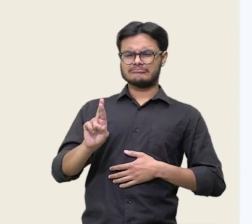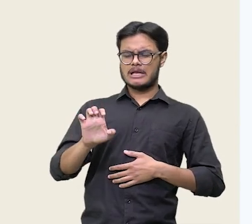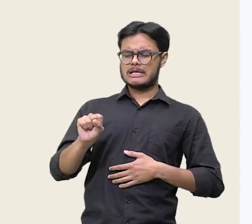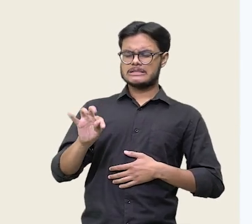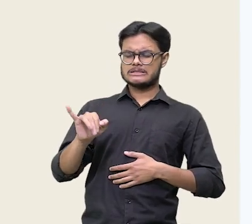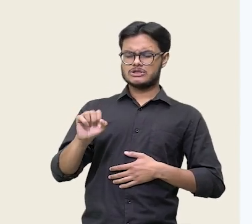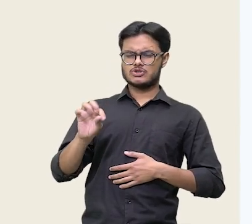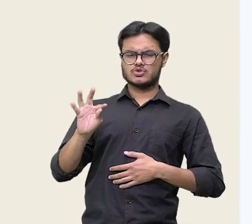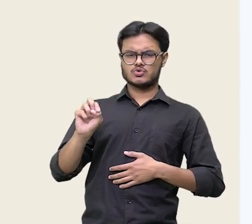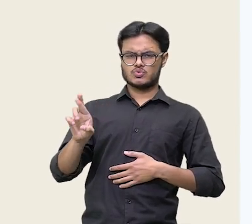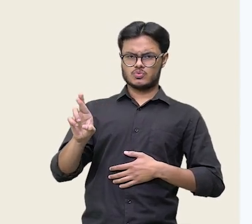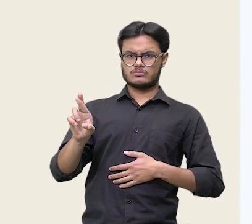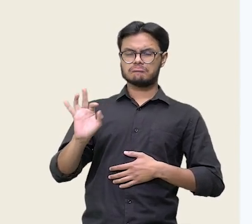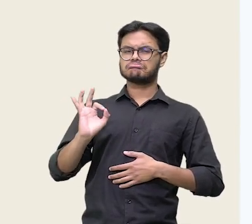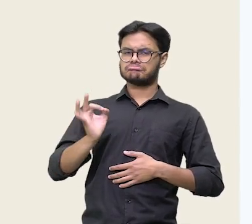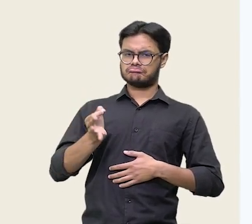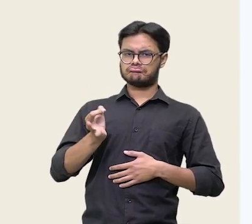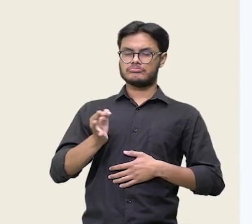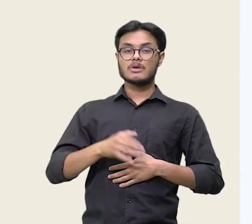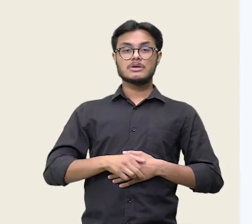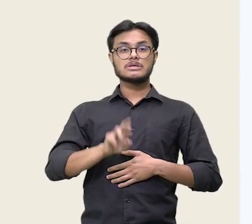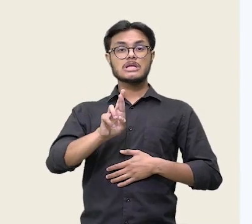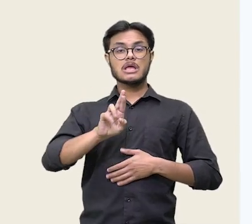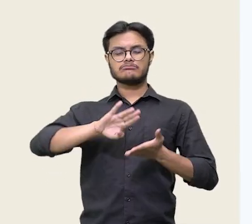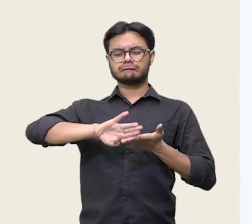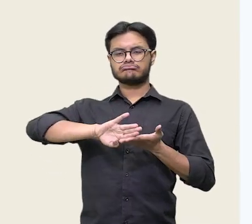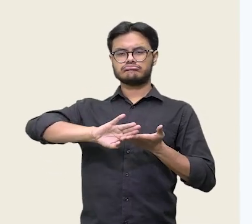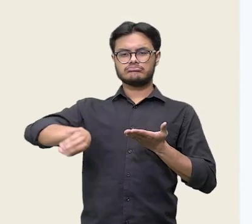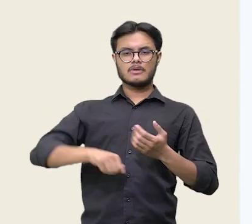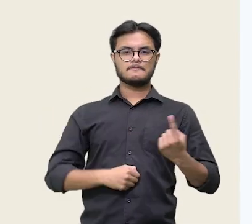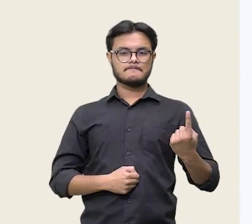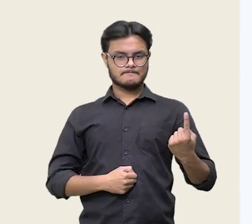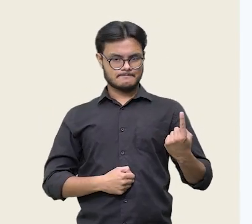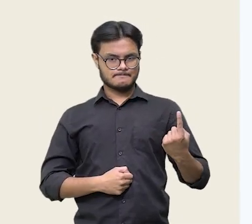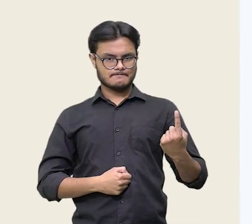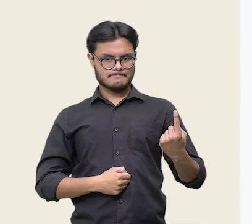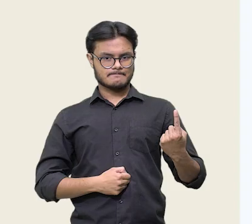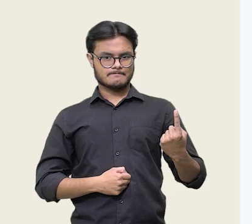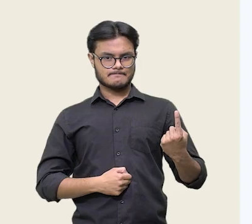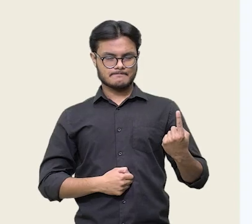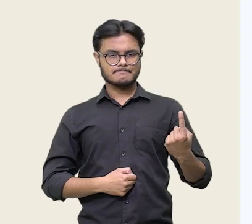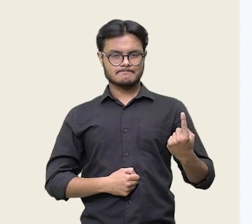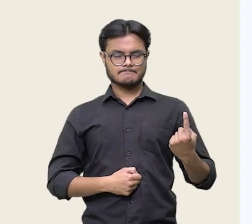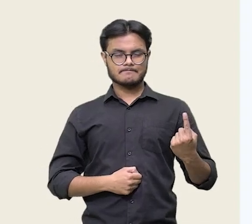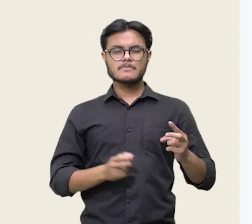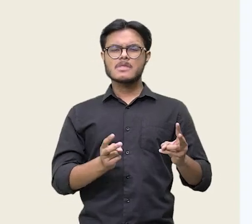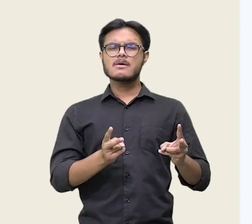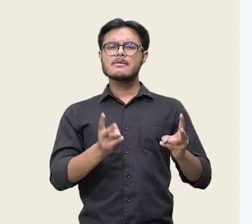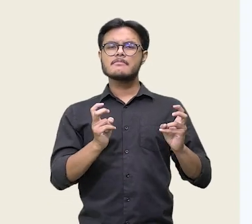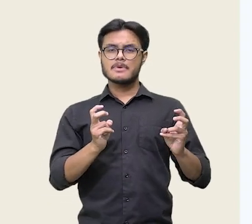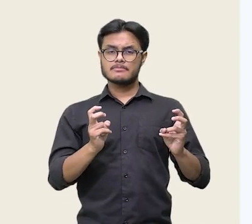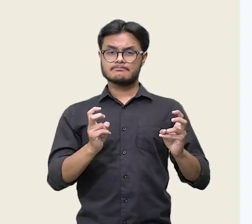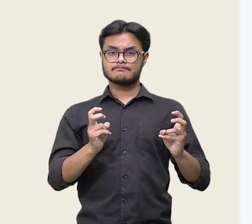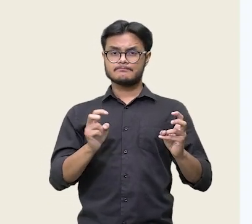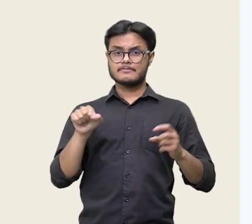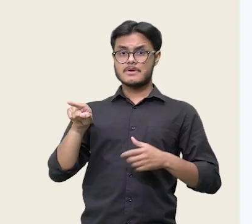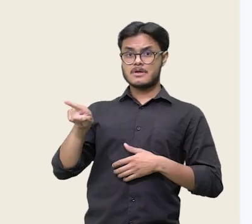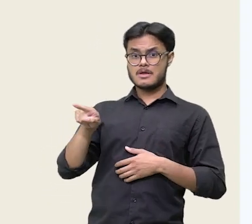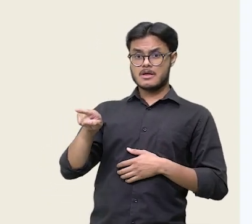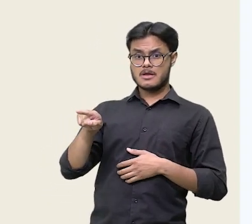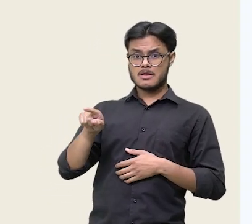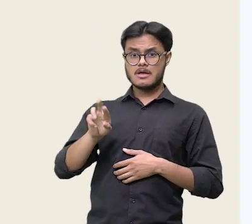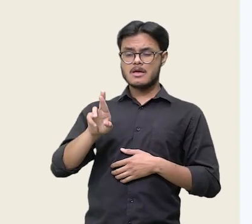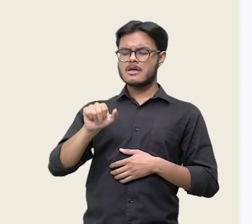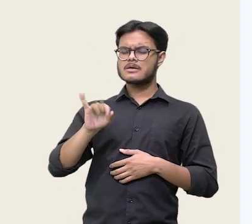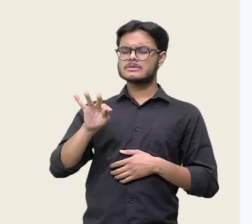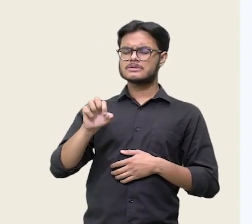nós pegarmos esses resistores, tirarmos e colocarmos só um resistor, que nós chamamos de resistência equivalente, essa resistência equivalente